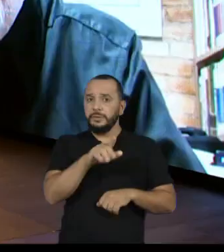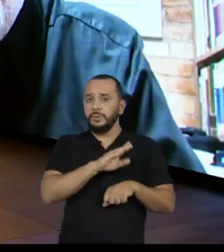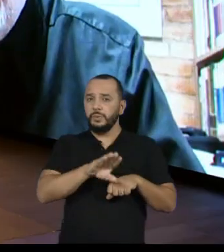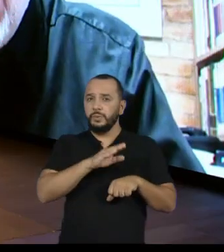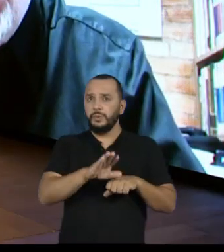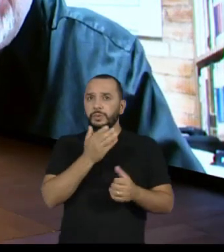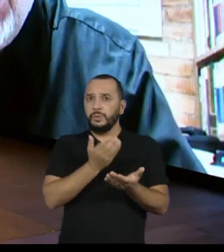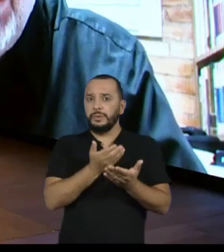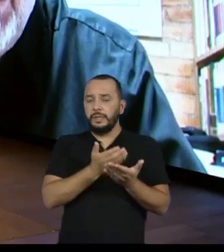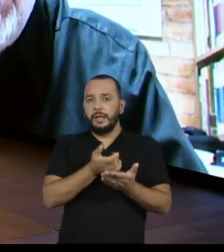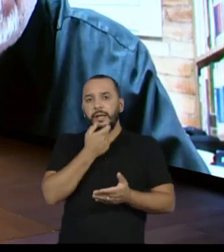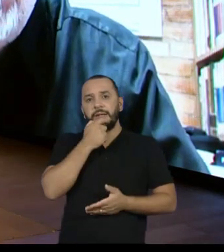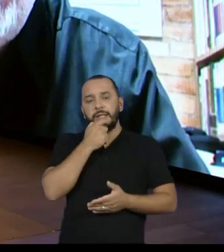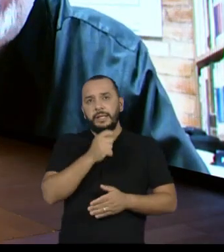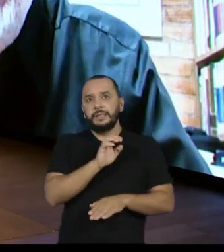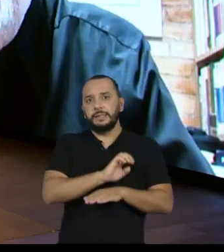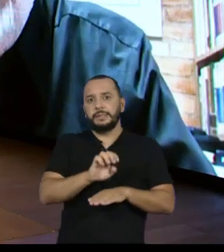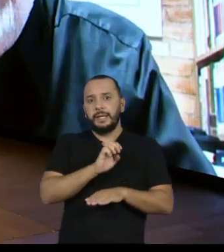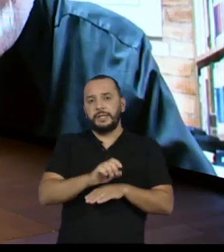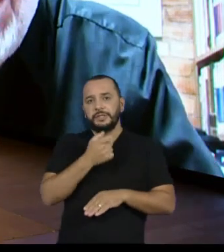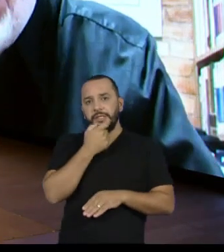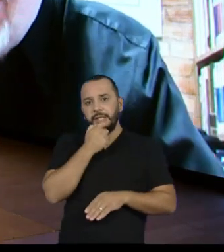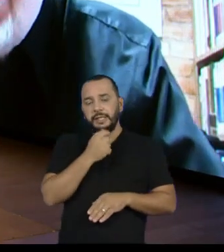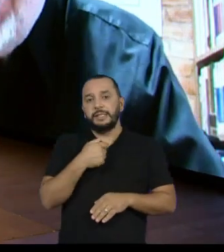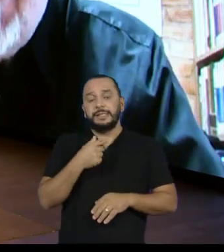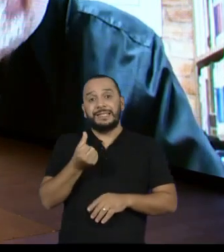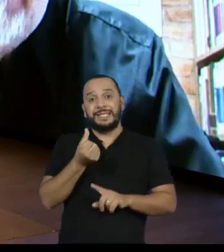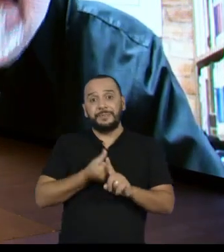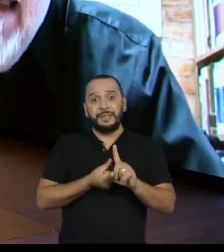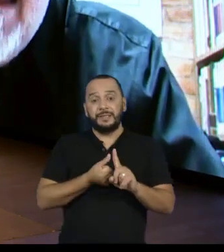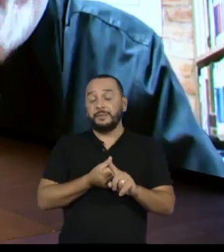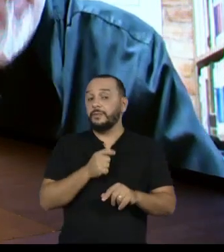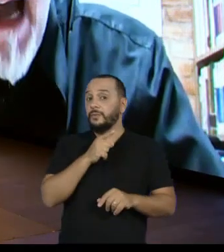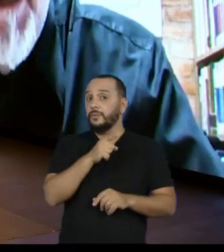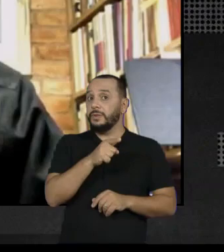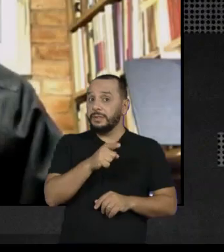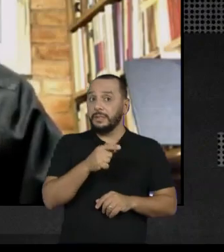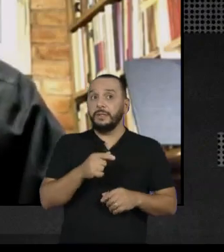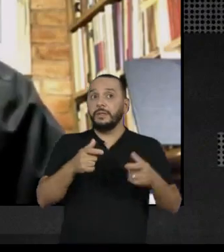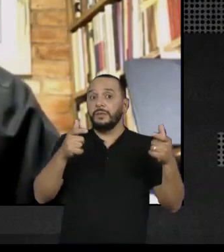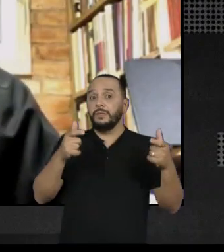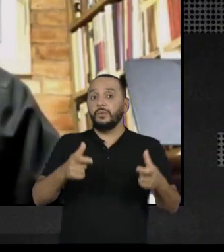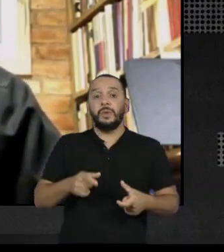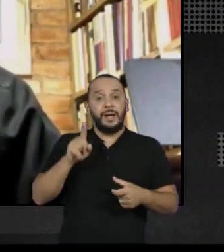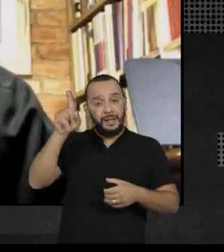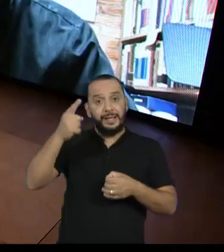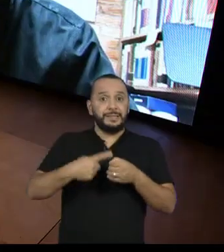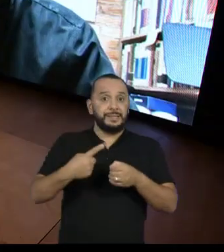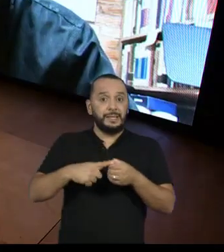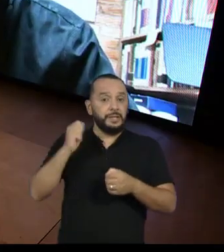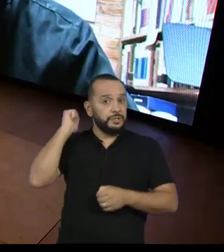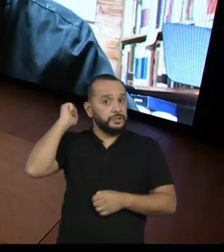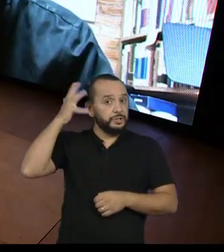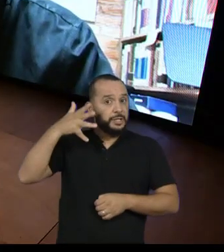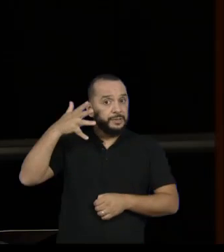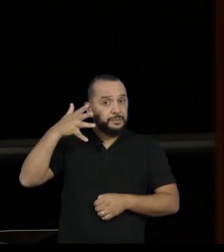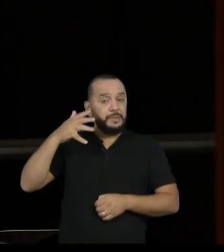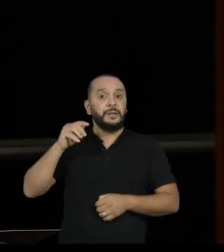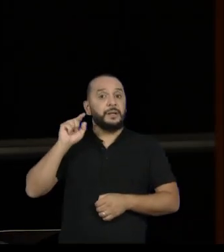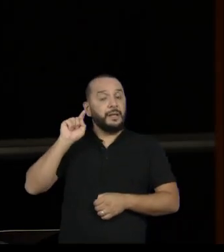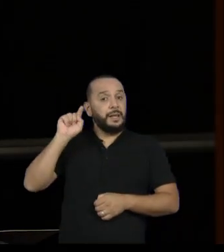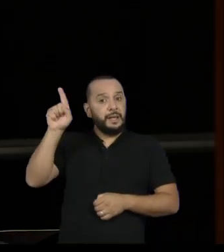Tá bom para vocês? E aí, eu não sabia inglês. Aí eles disseram, ok, nós vamos te dar, então, um curso de